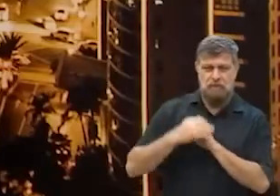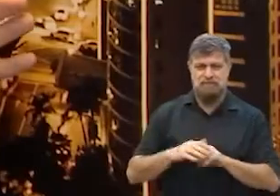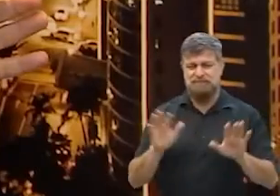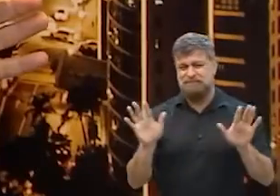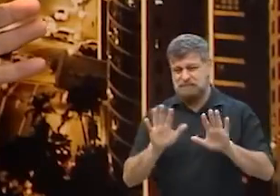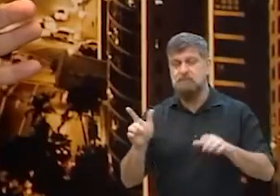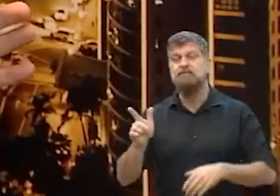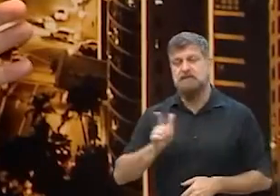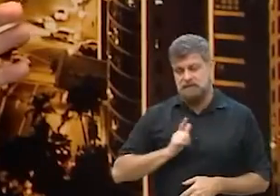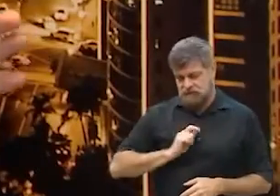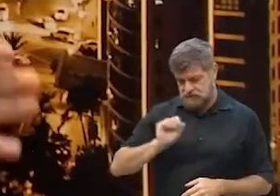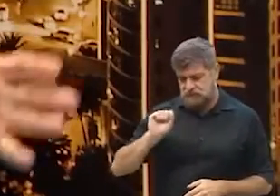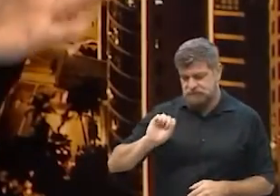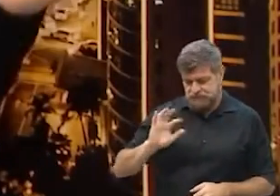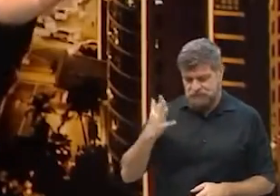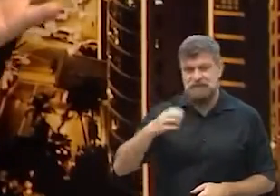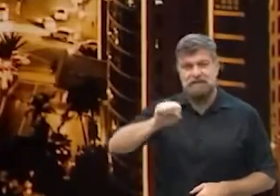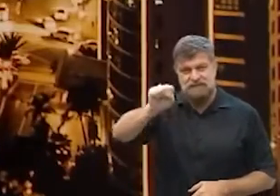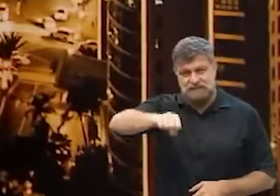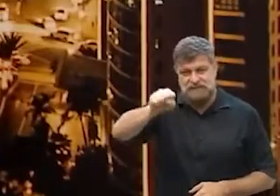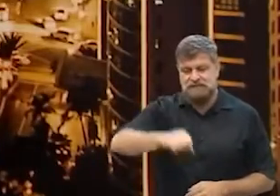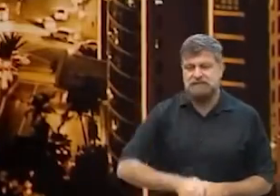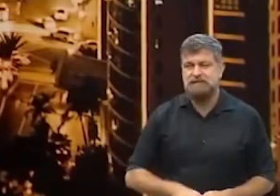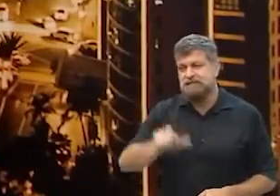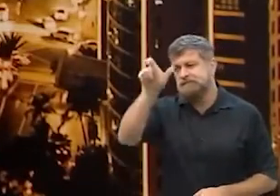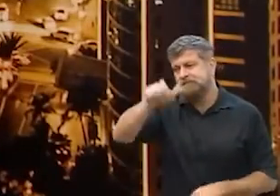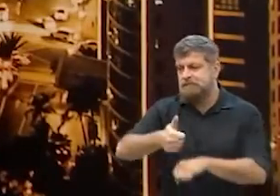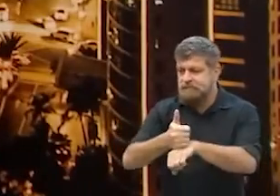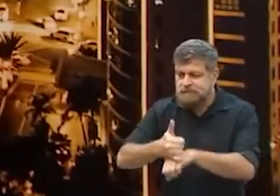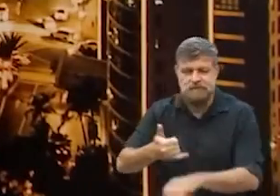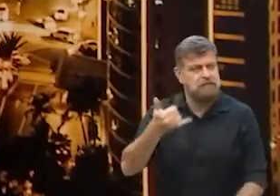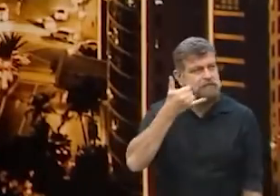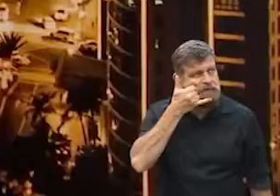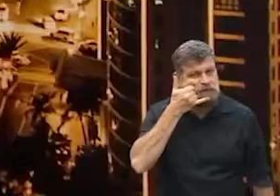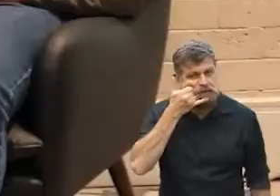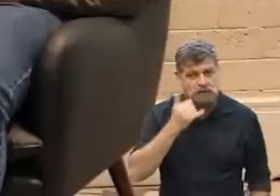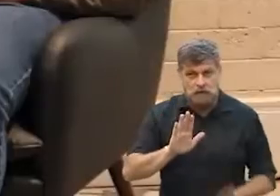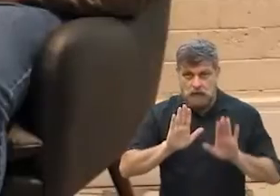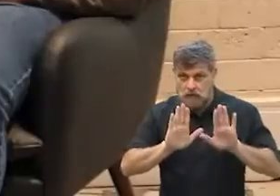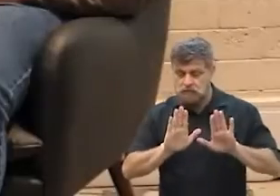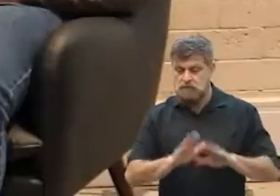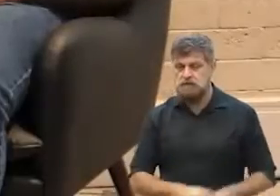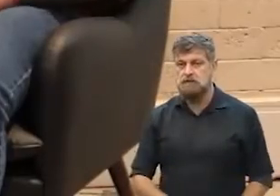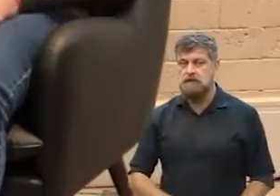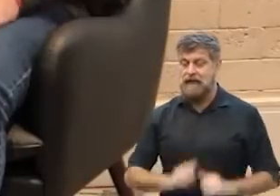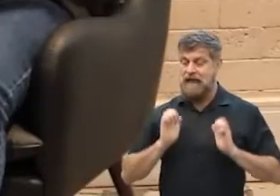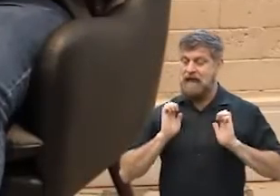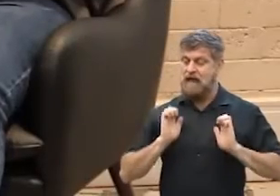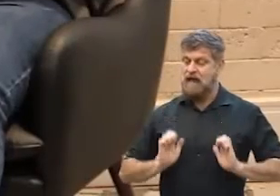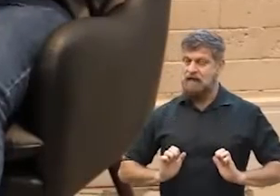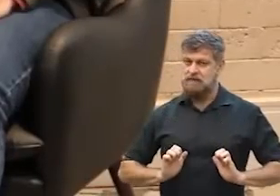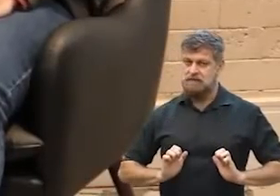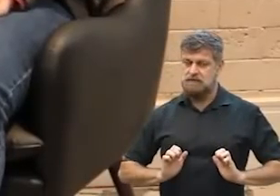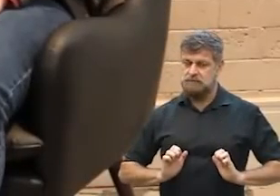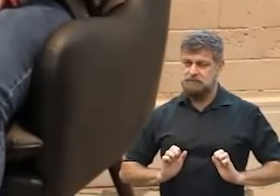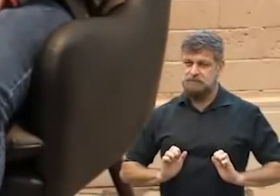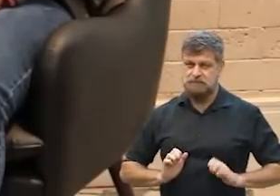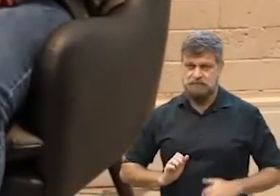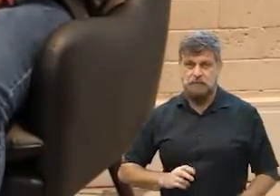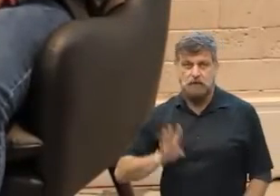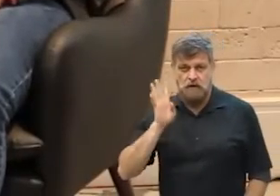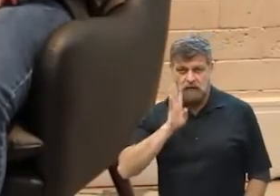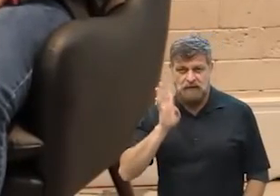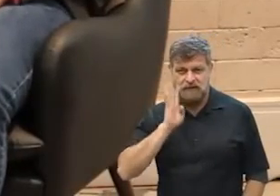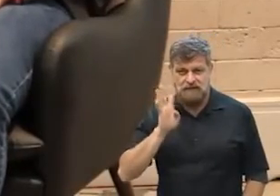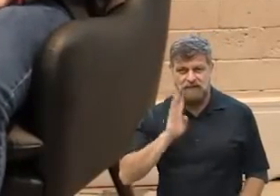E tem essa questão, né, André? É um corretor me ligando. Então você tem que se posicionar. Olha só que legal que o Leandro